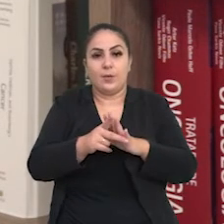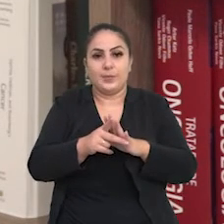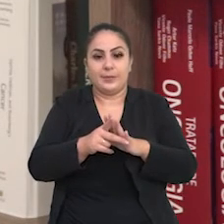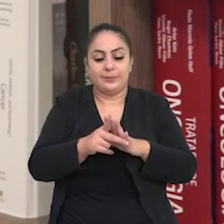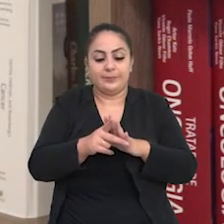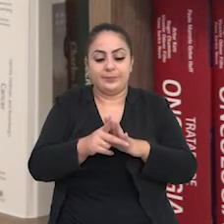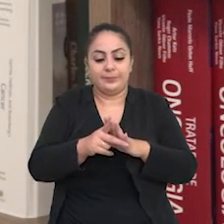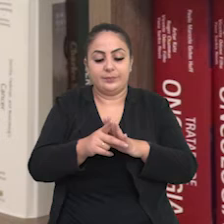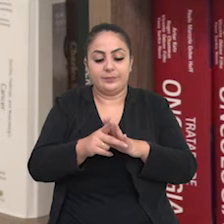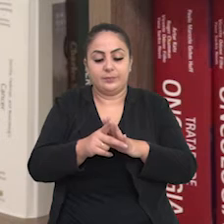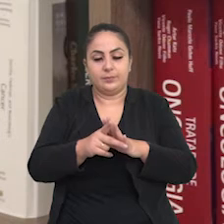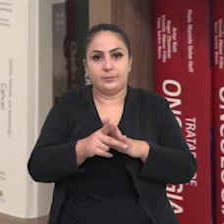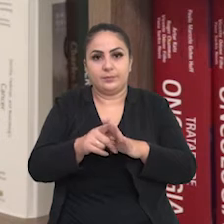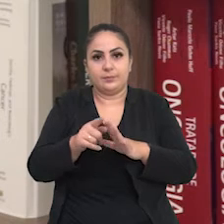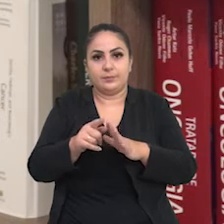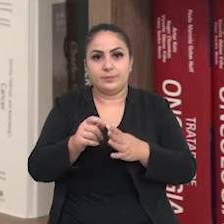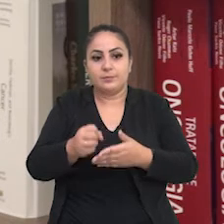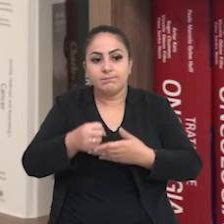são